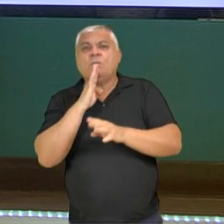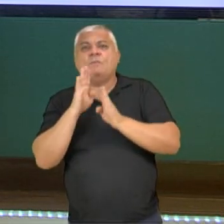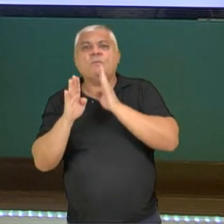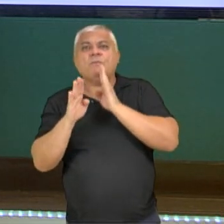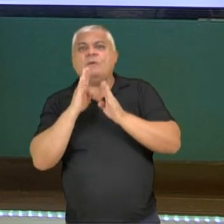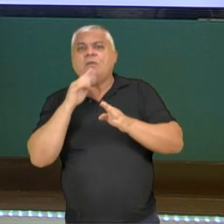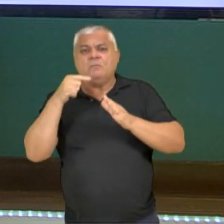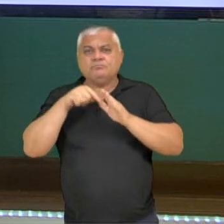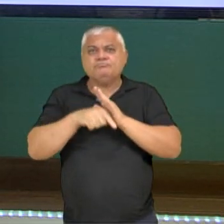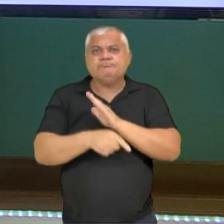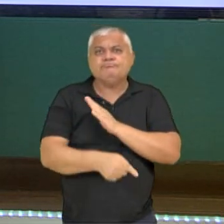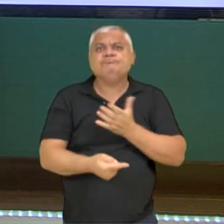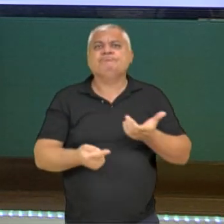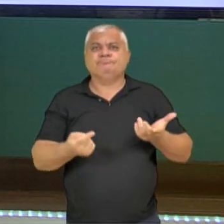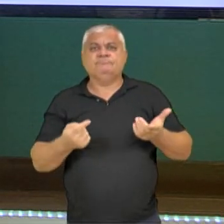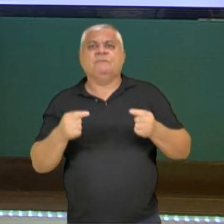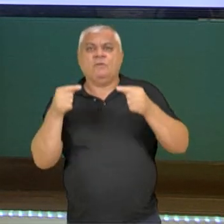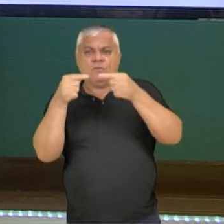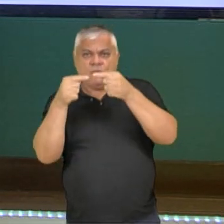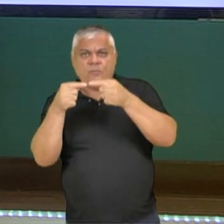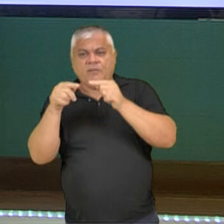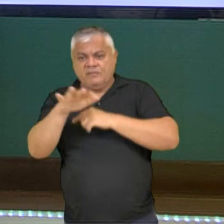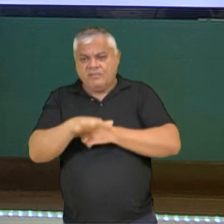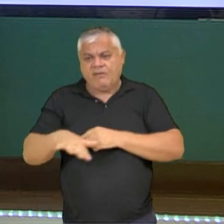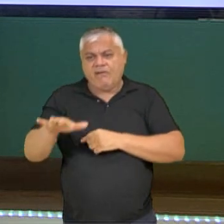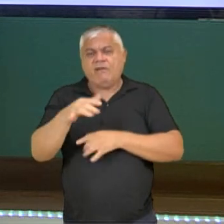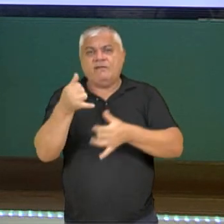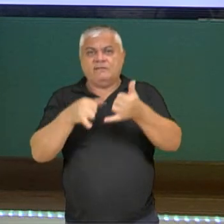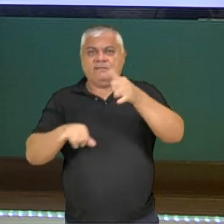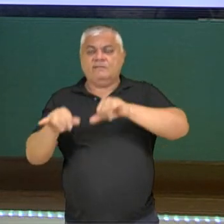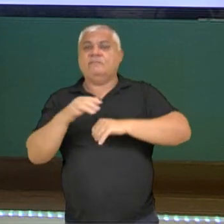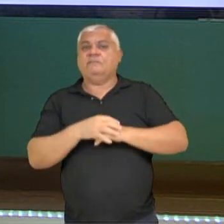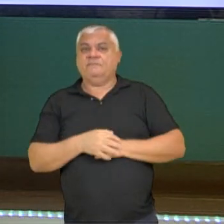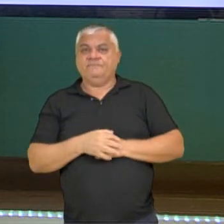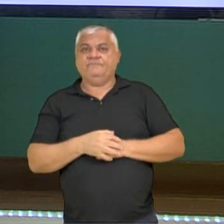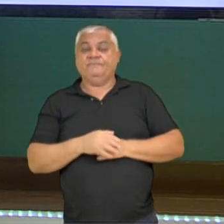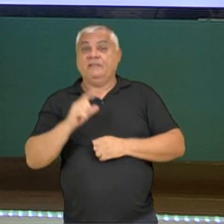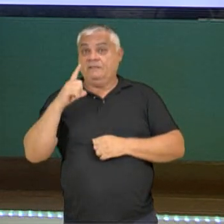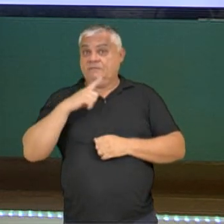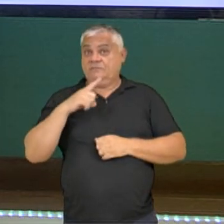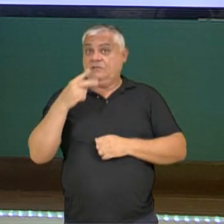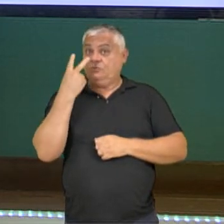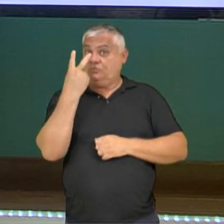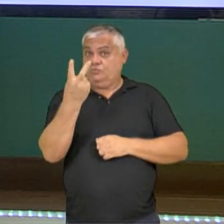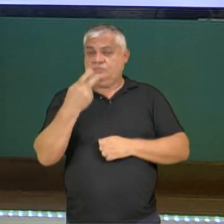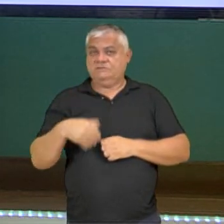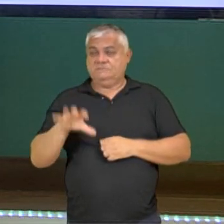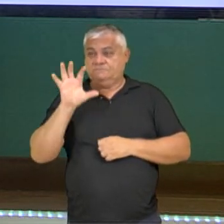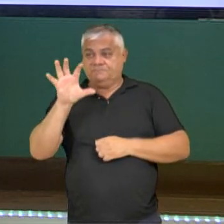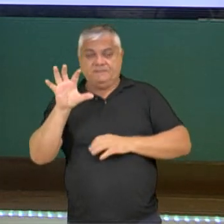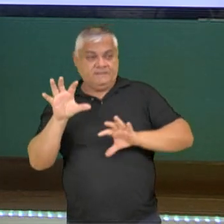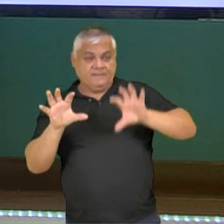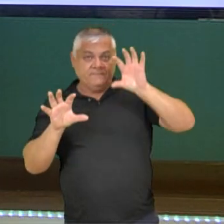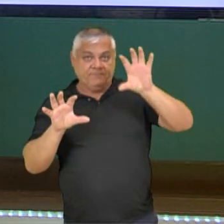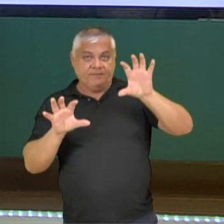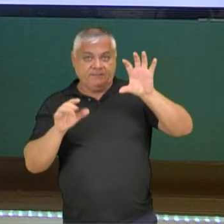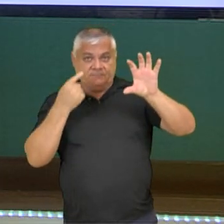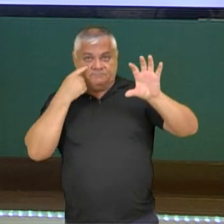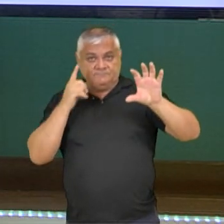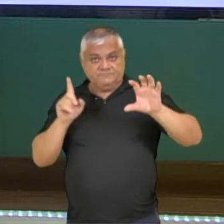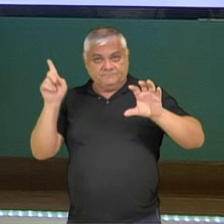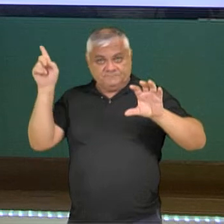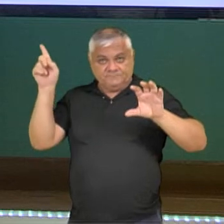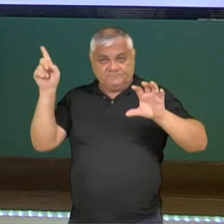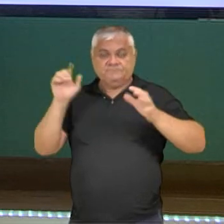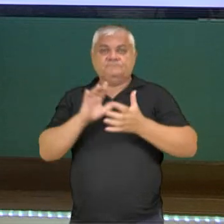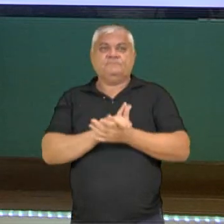conhecimento pertinente a esta ciência. Então, nós temos aqui duas simbologias colocadas para a